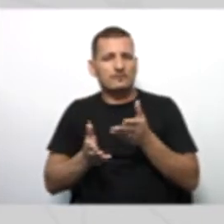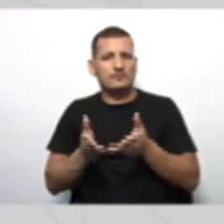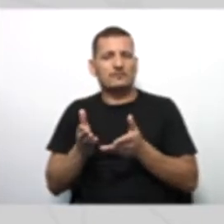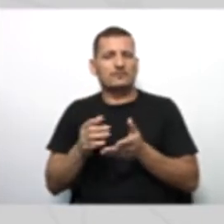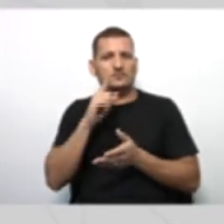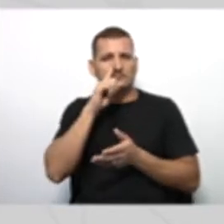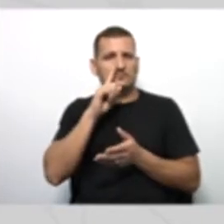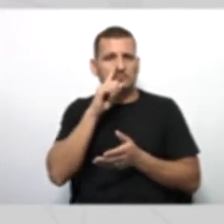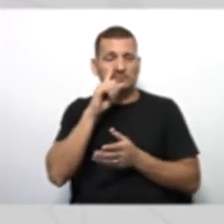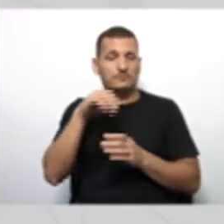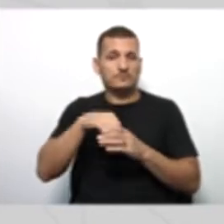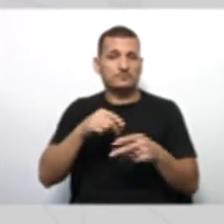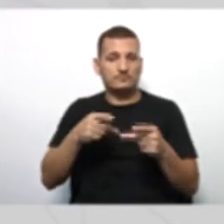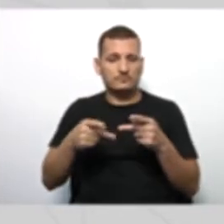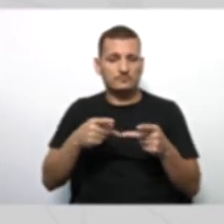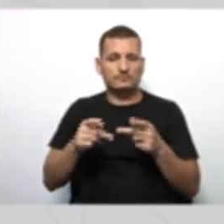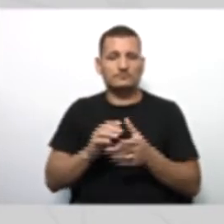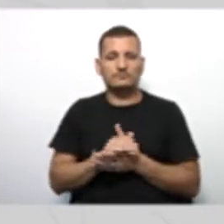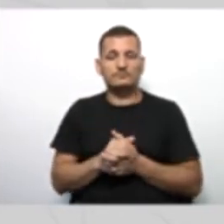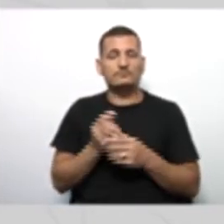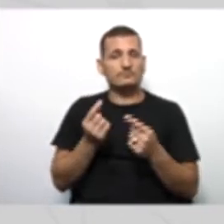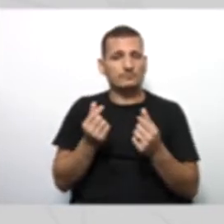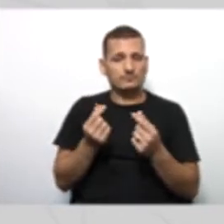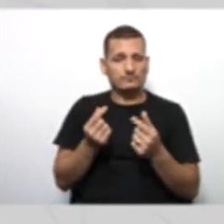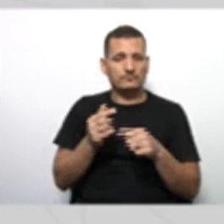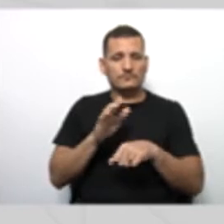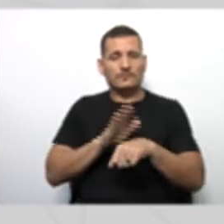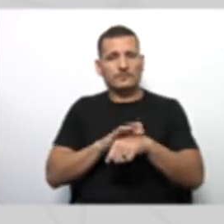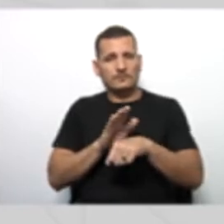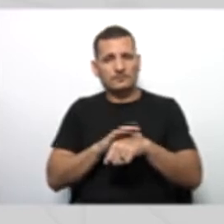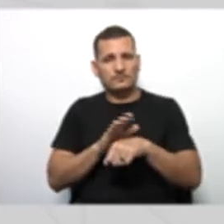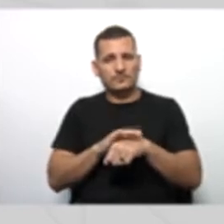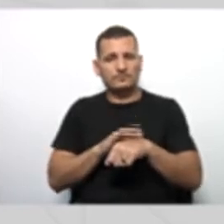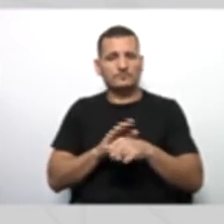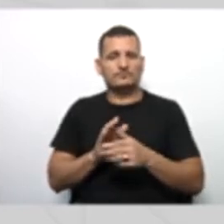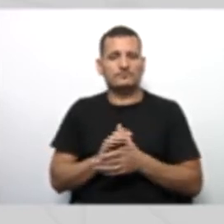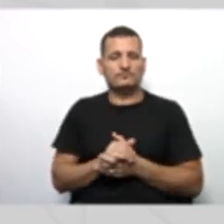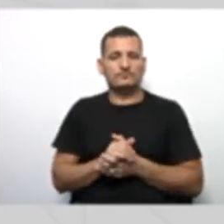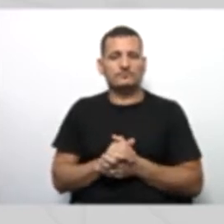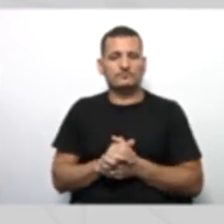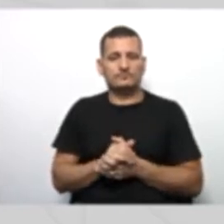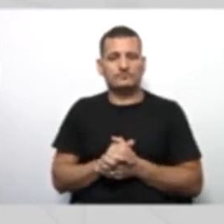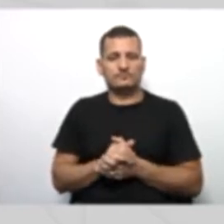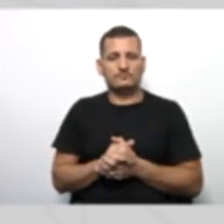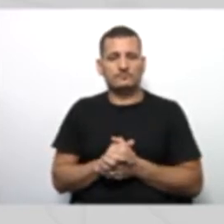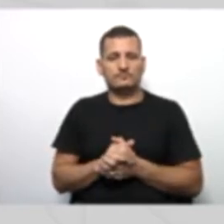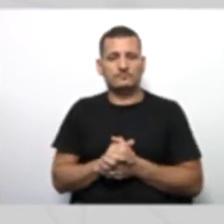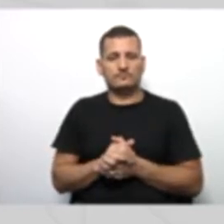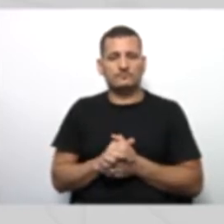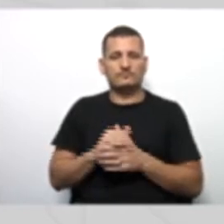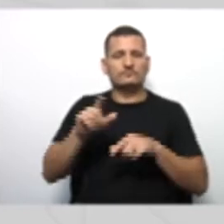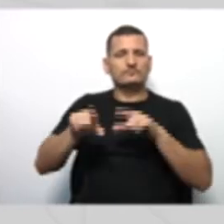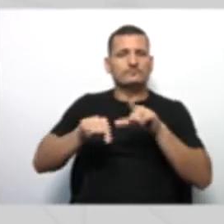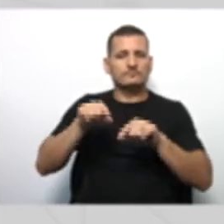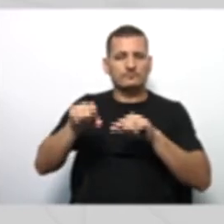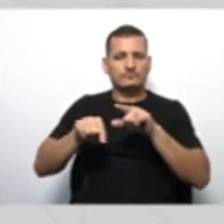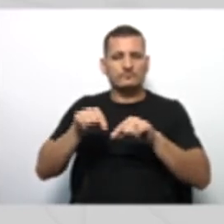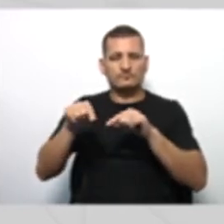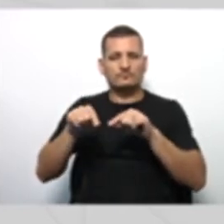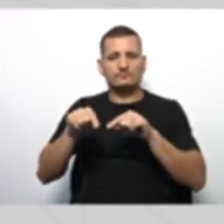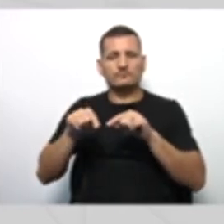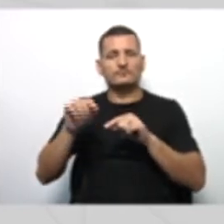a análise, vou lá verificar qual é o impacto, a probabilidade, eu tenho que fazer o quê? Eu tenho que levantar os resultados do meu